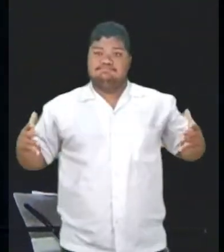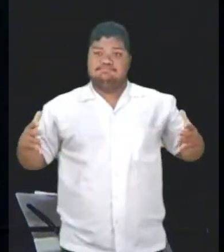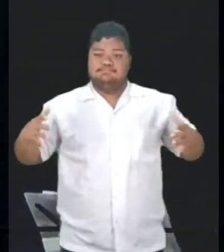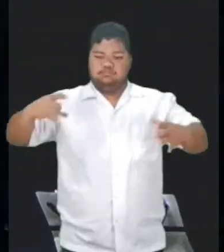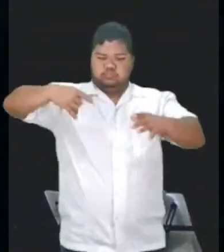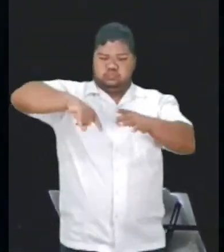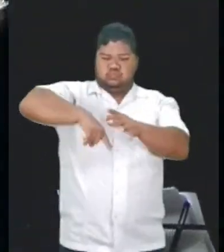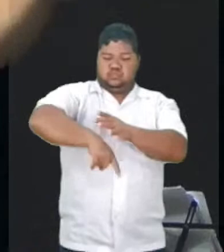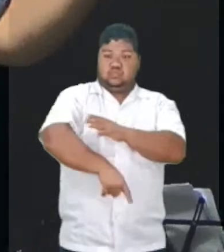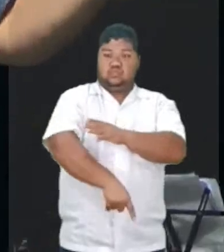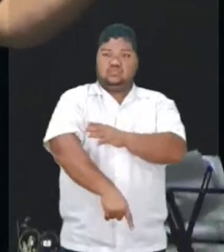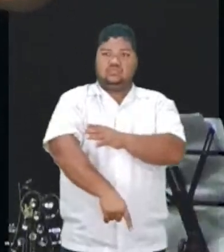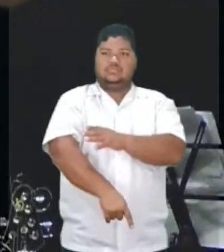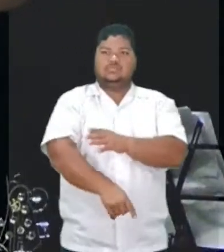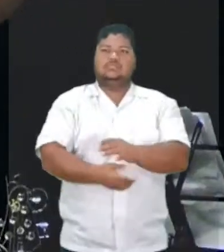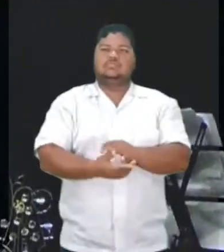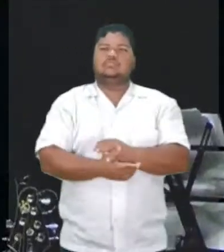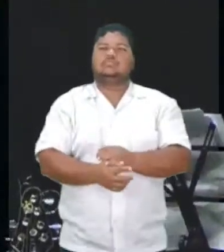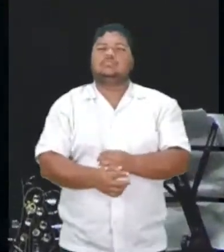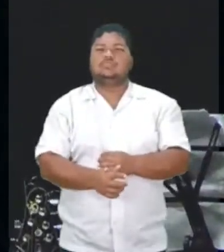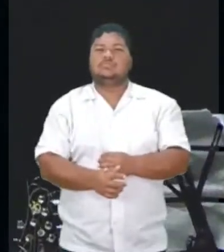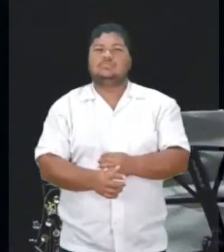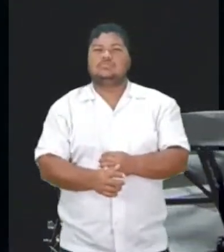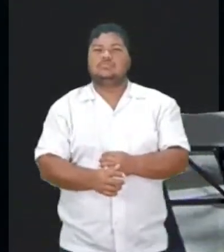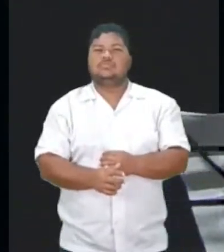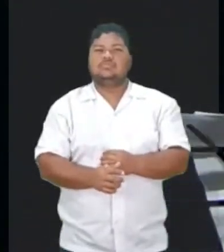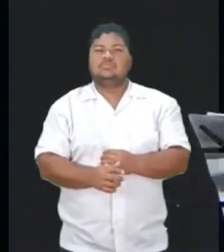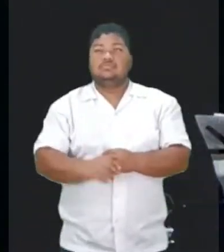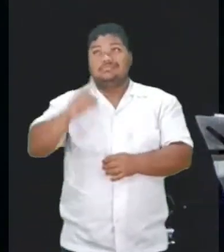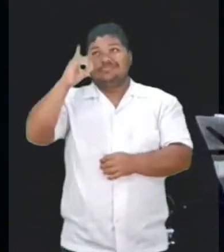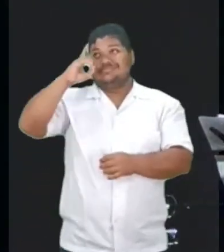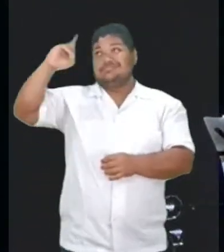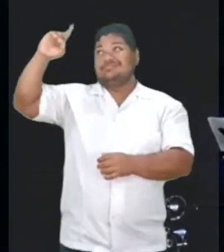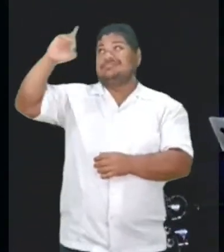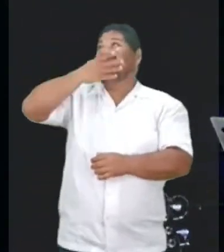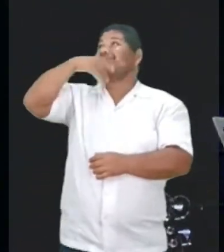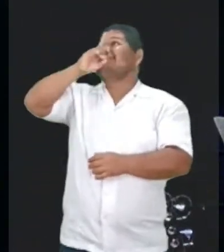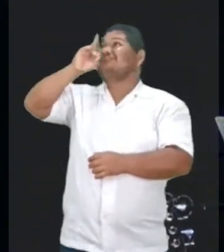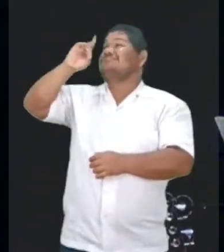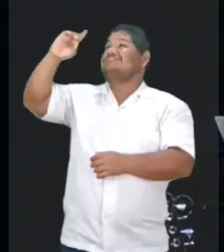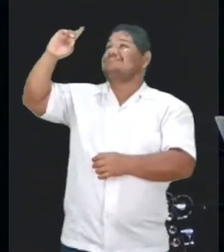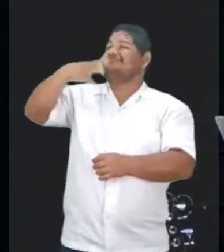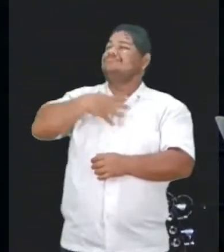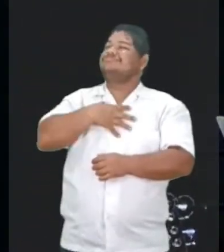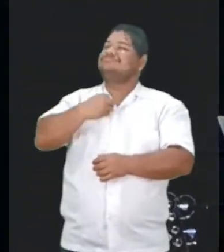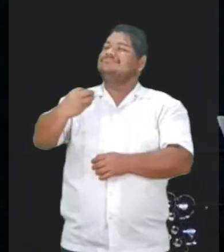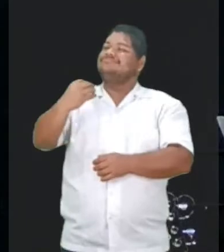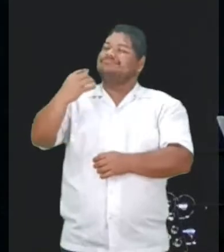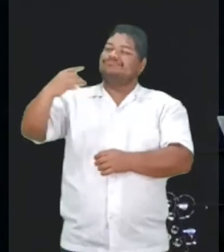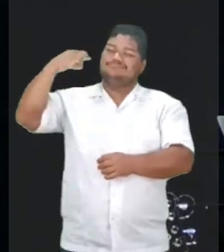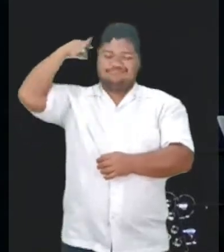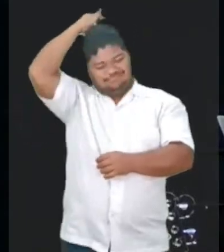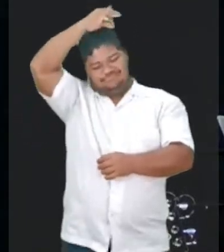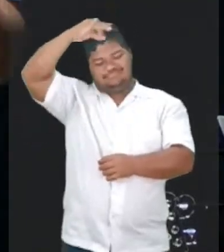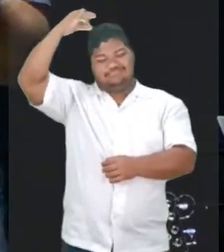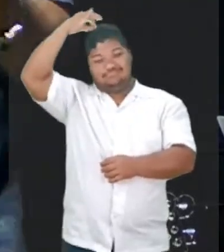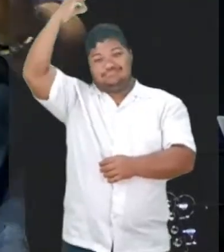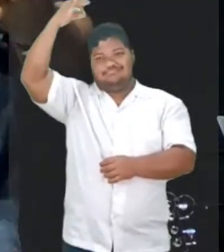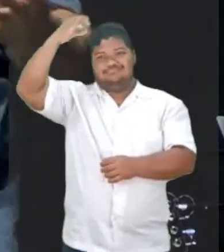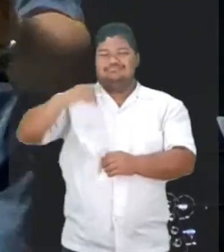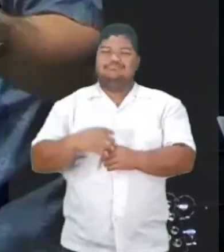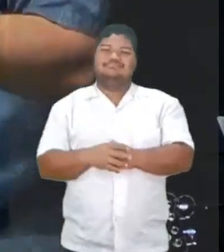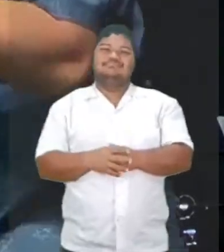profundidade. E de onde vem isso? Deus Pai, Deus Filho e Deus Espírito Santo. Quando